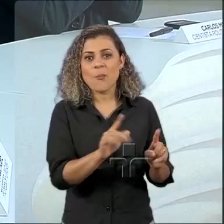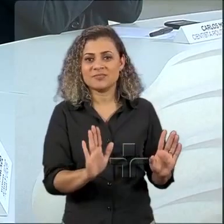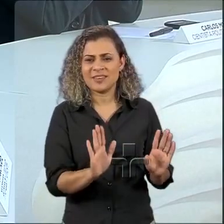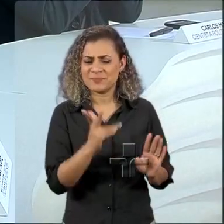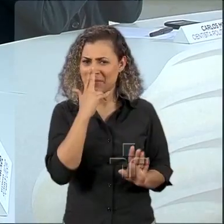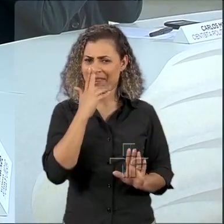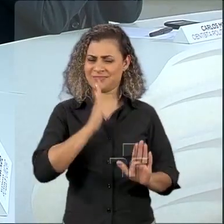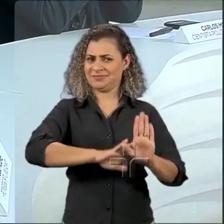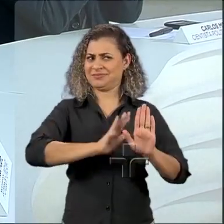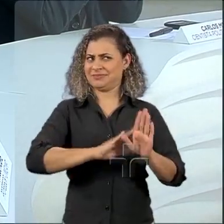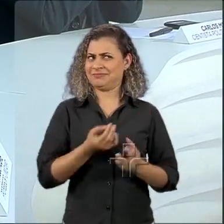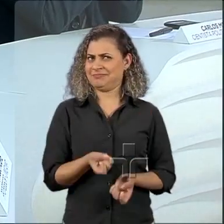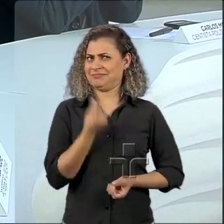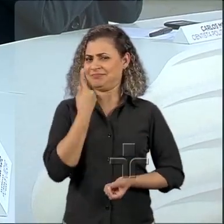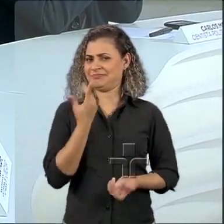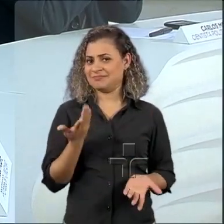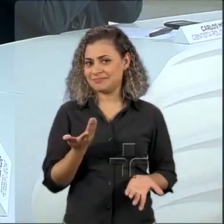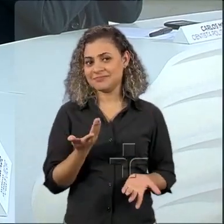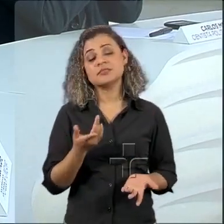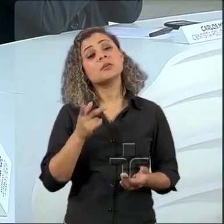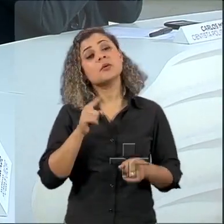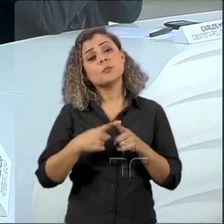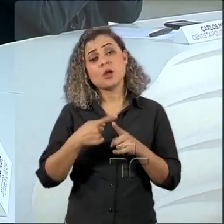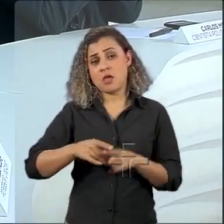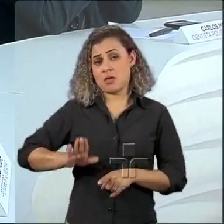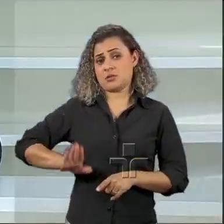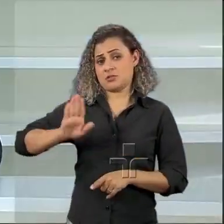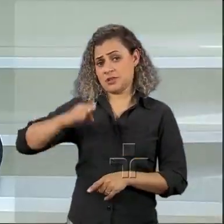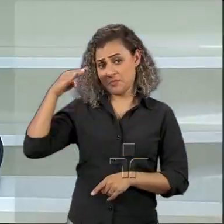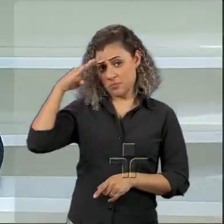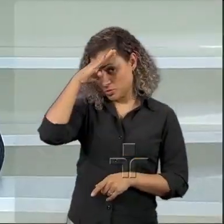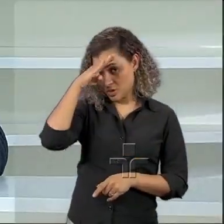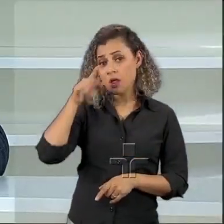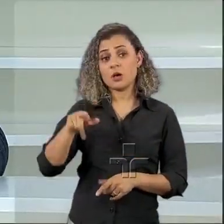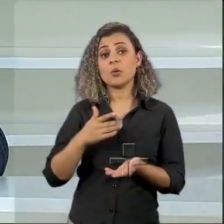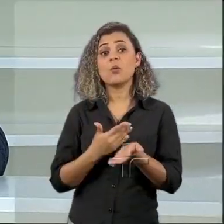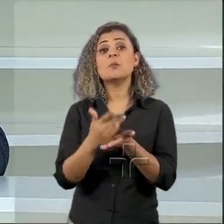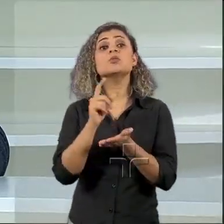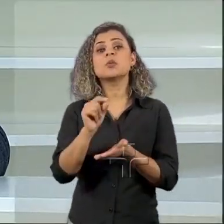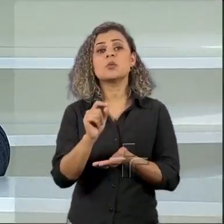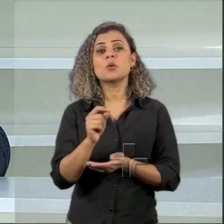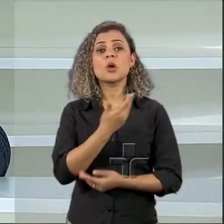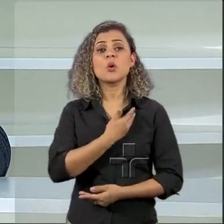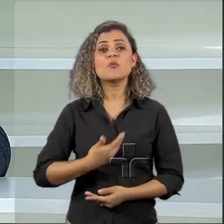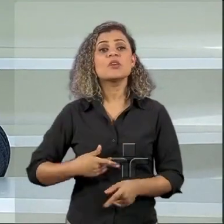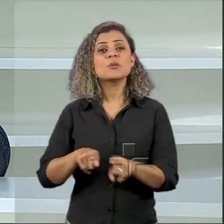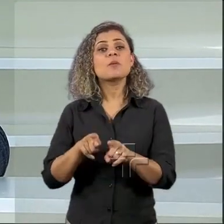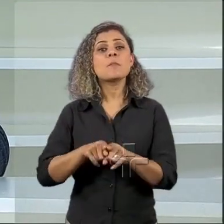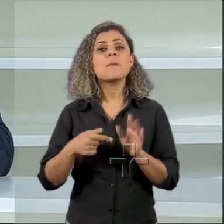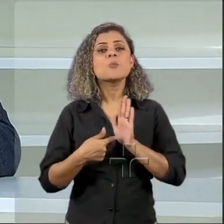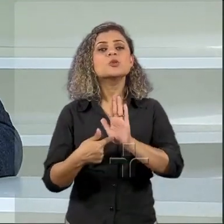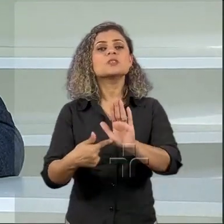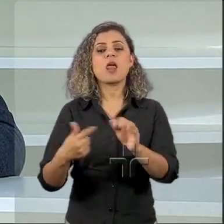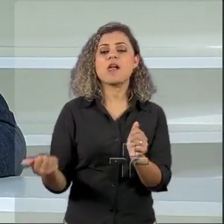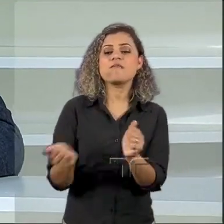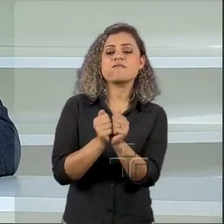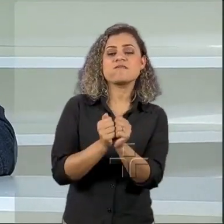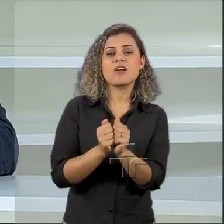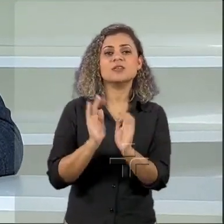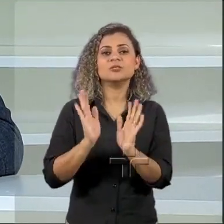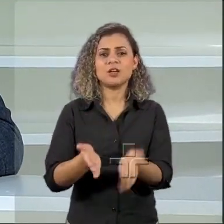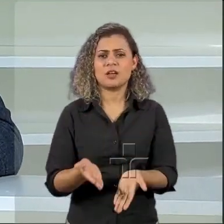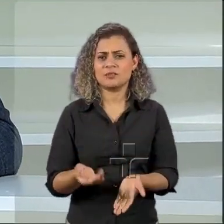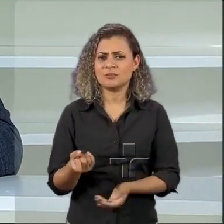porque o próprio candidato Bolsonaro já começou a acenar para a governabilidade. É uma coisa estranhíssima para